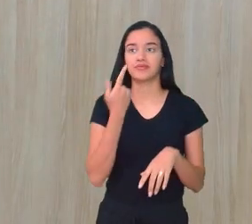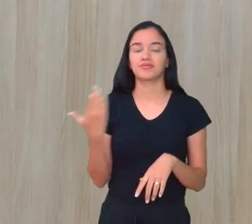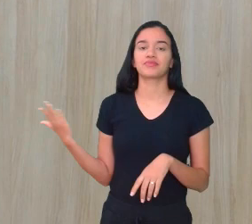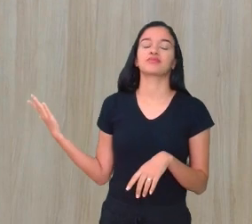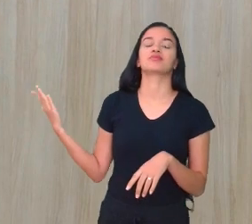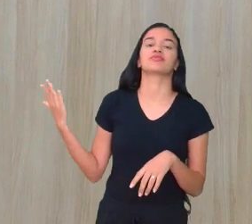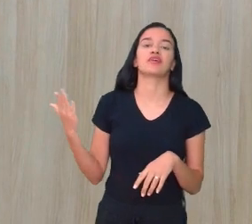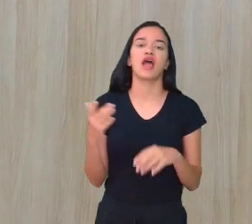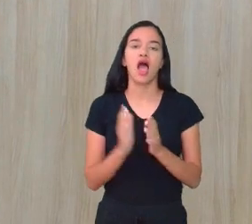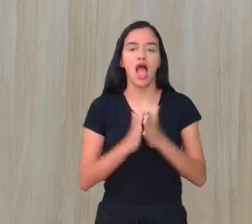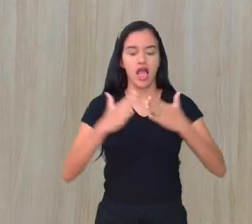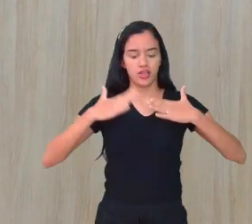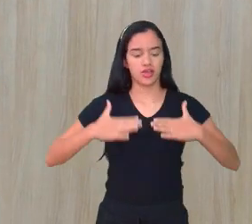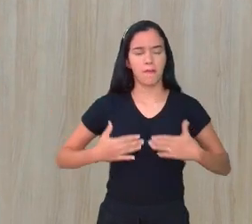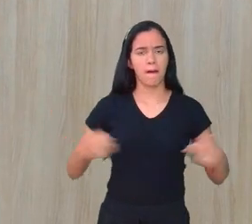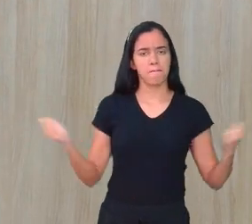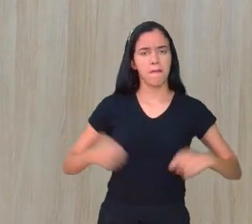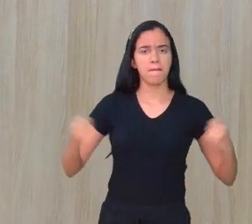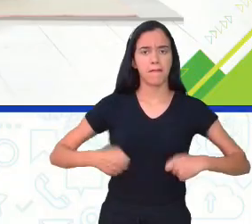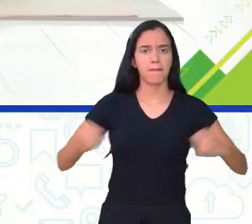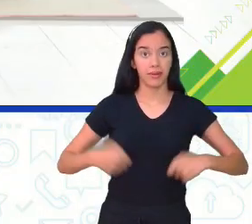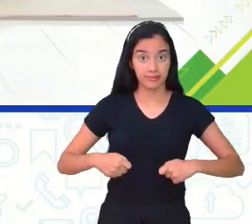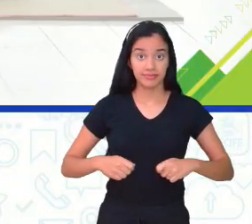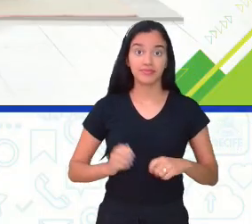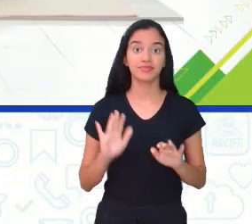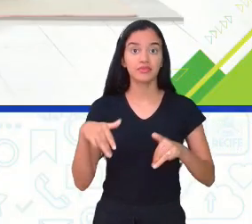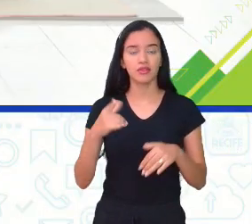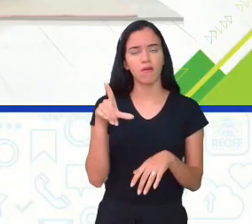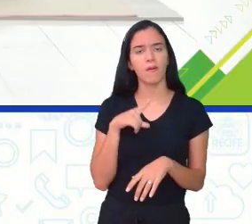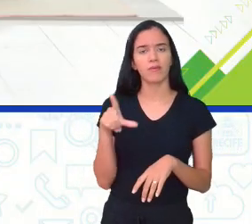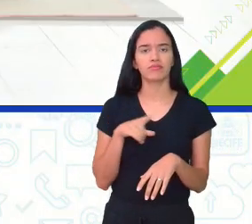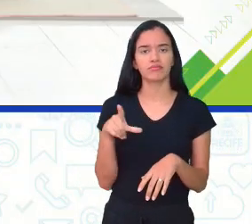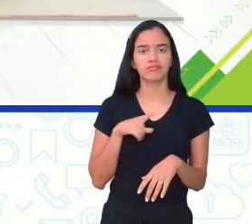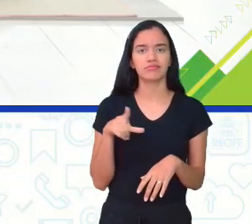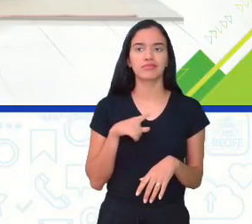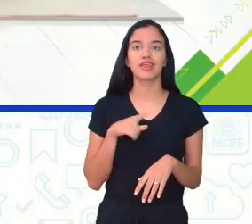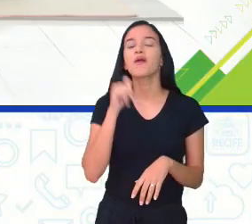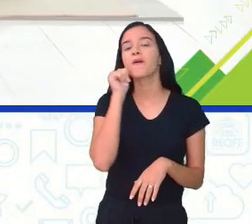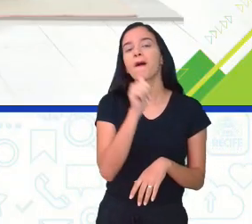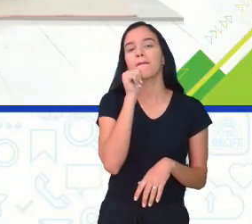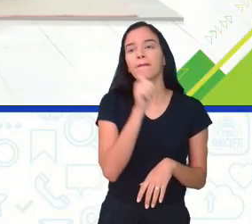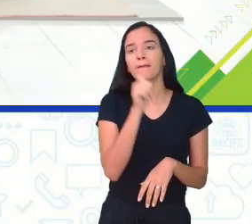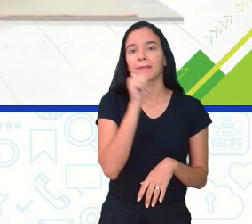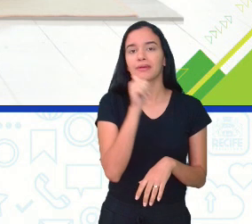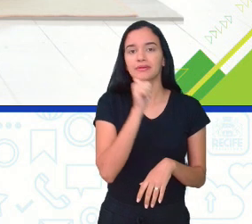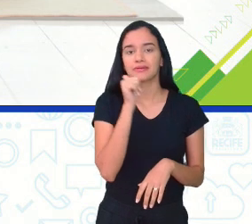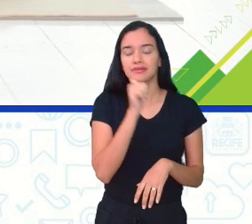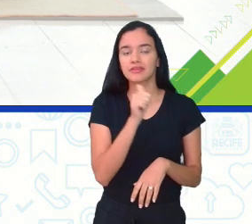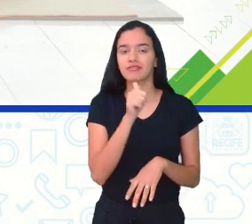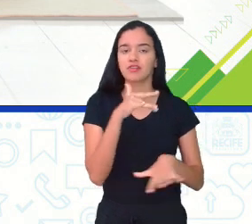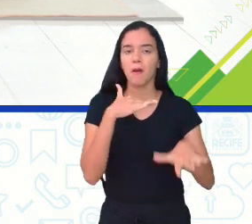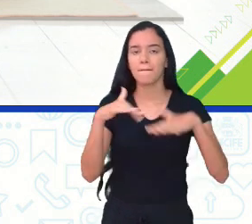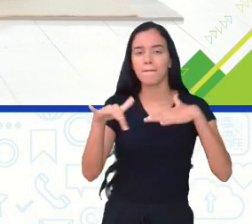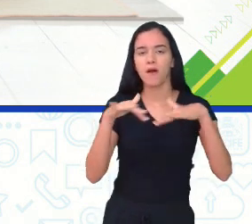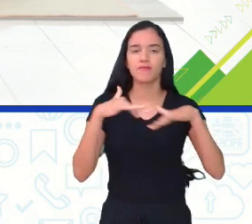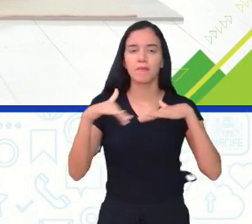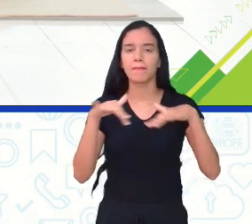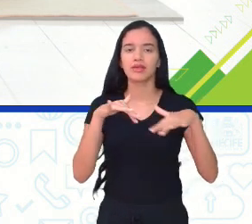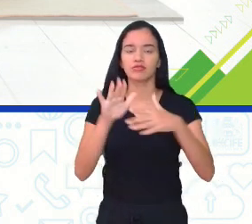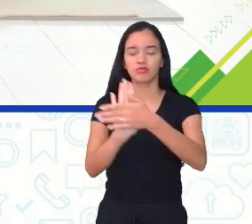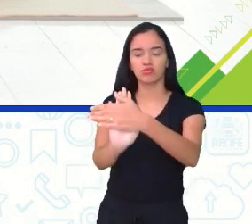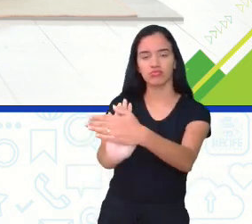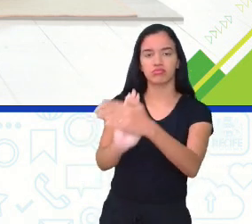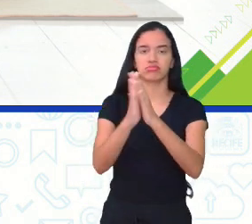as capacidades físicas. Então já tem aí uma menina, né, fazendo um movimento aí de